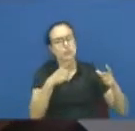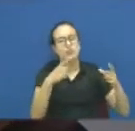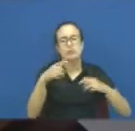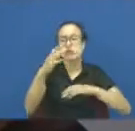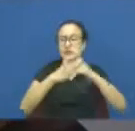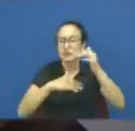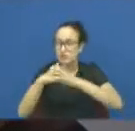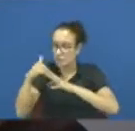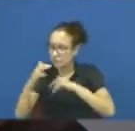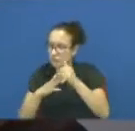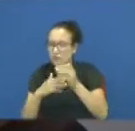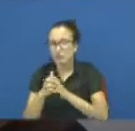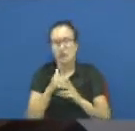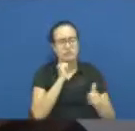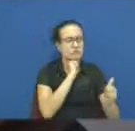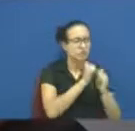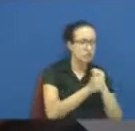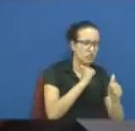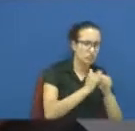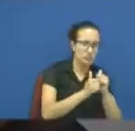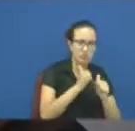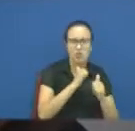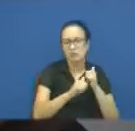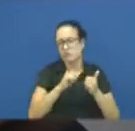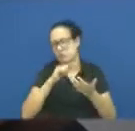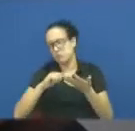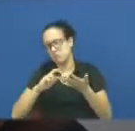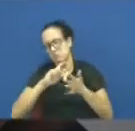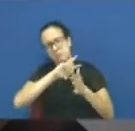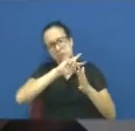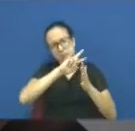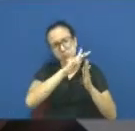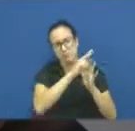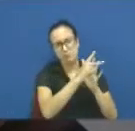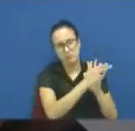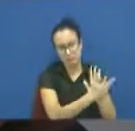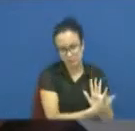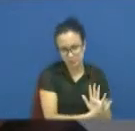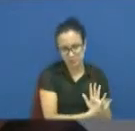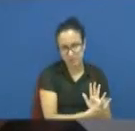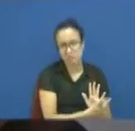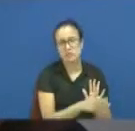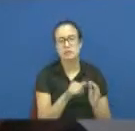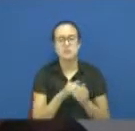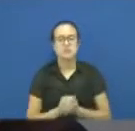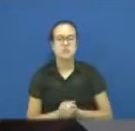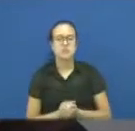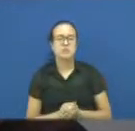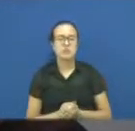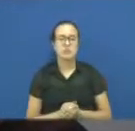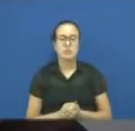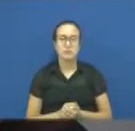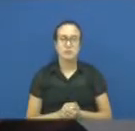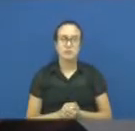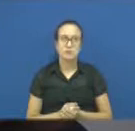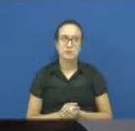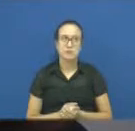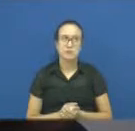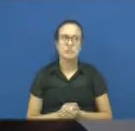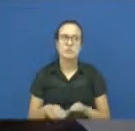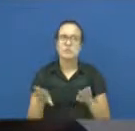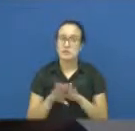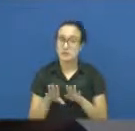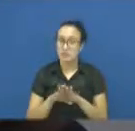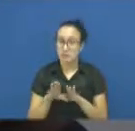cidade. No futebol, atuou pelo Clube Estudantes e no bola ao cesto.